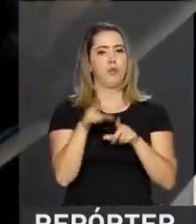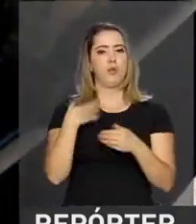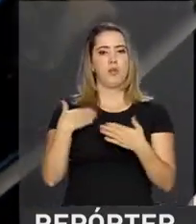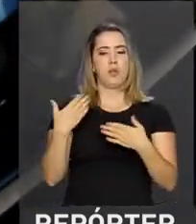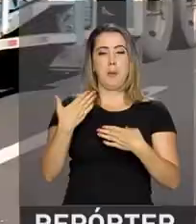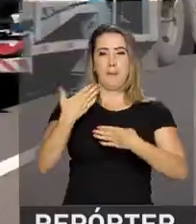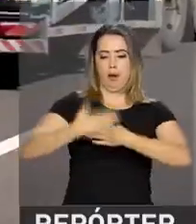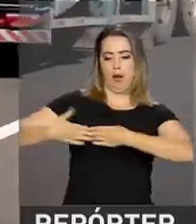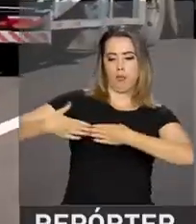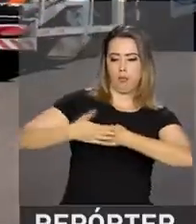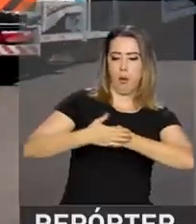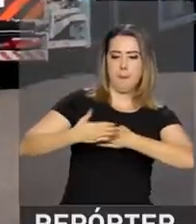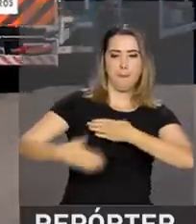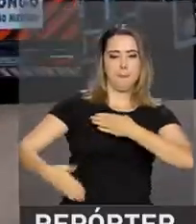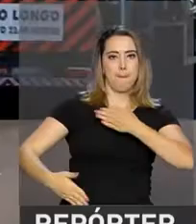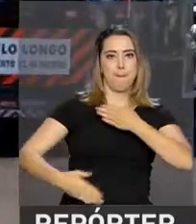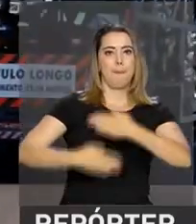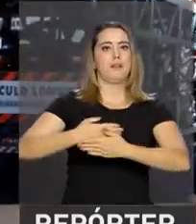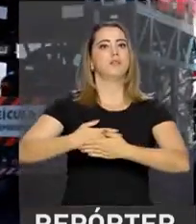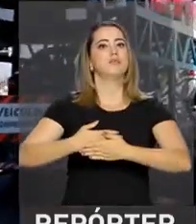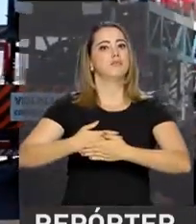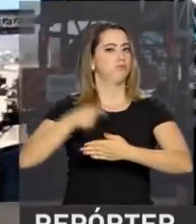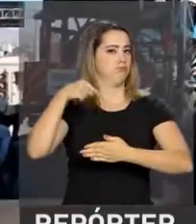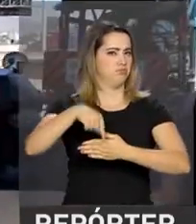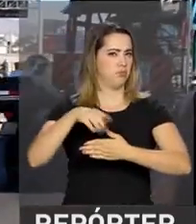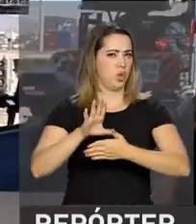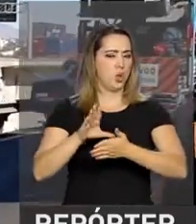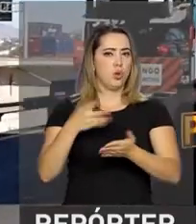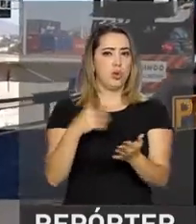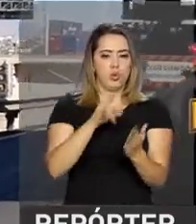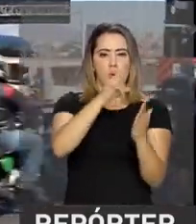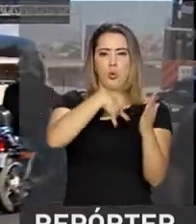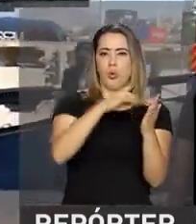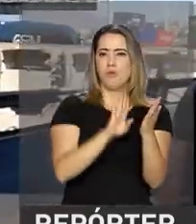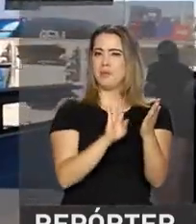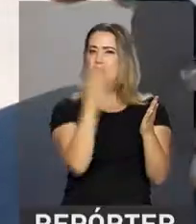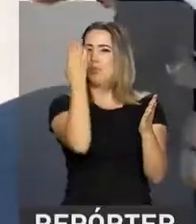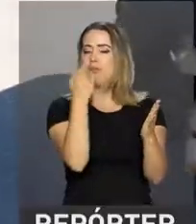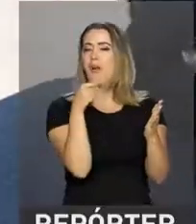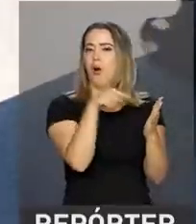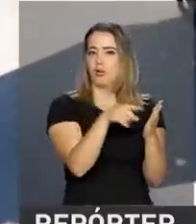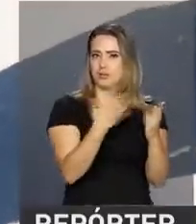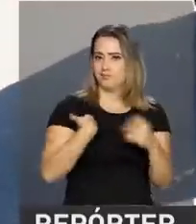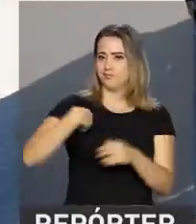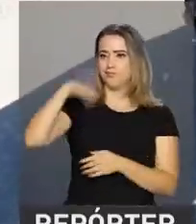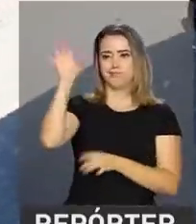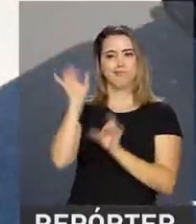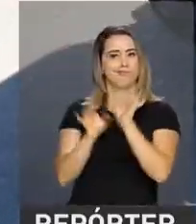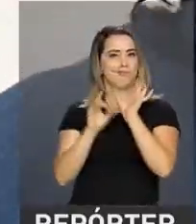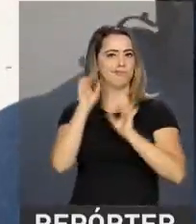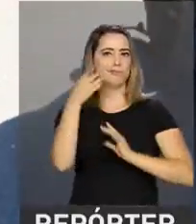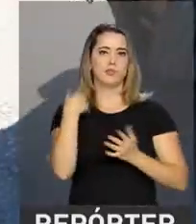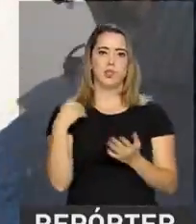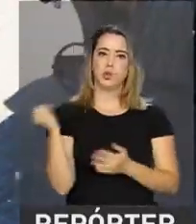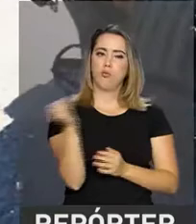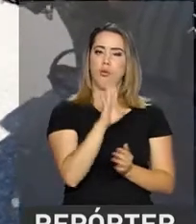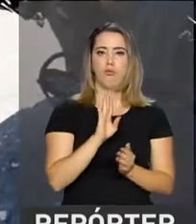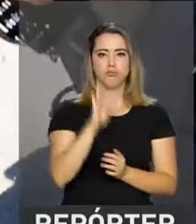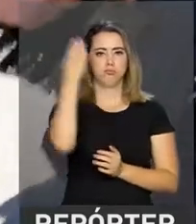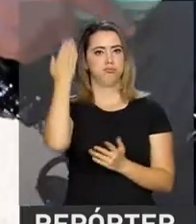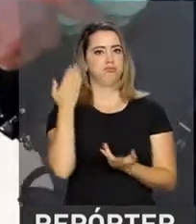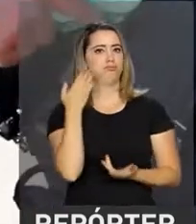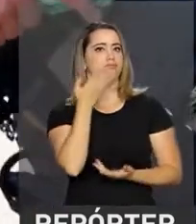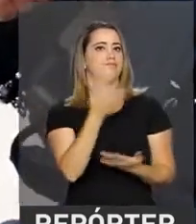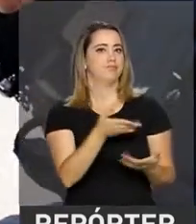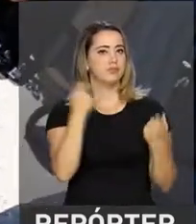de placas e documentação falsa. Segundo o porta-voz, a cada dia os criminosos estão mais especializados em novas falsificações